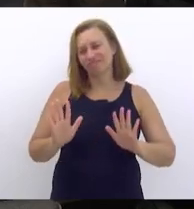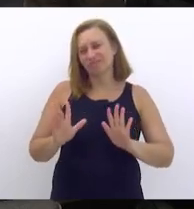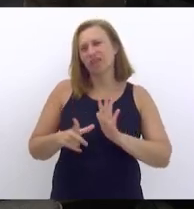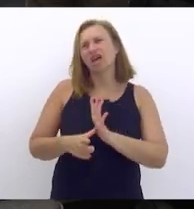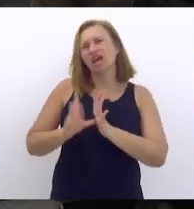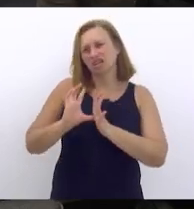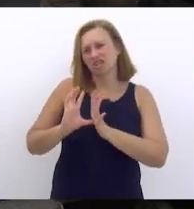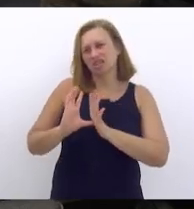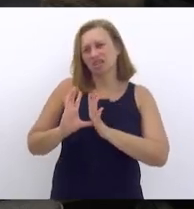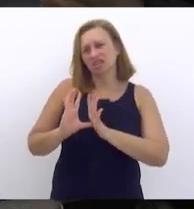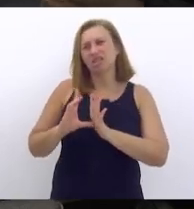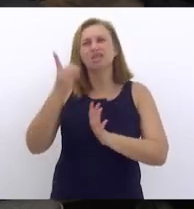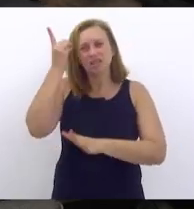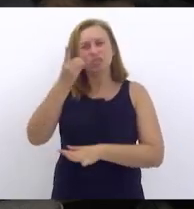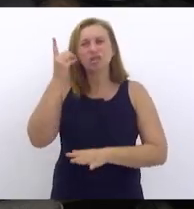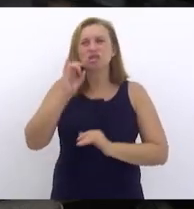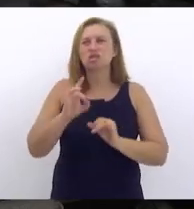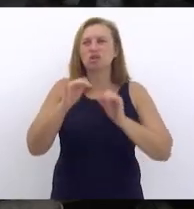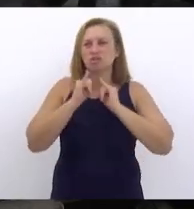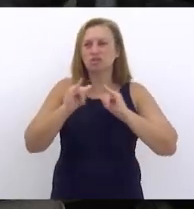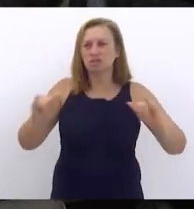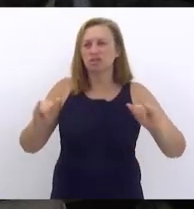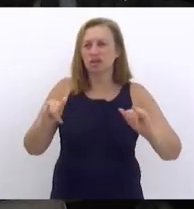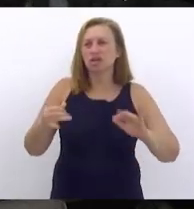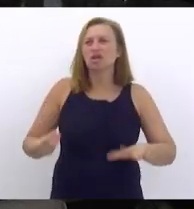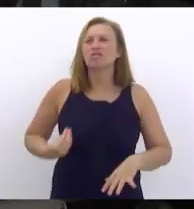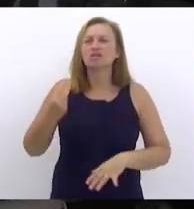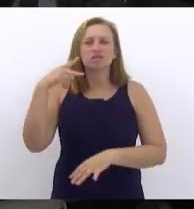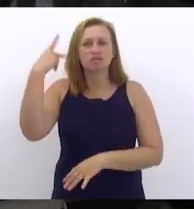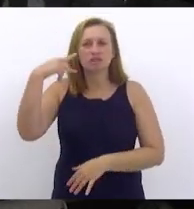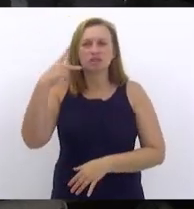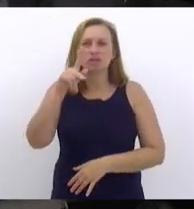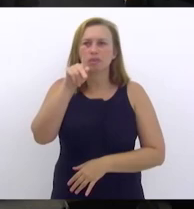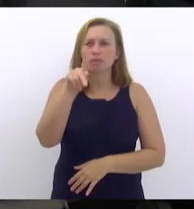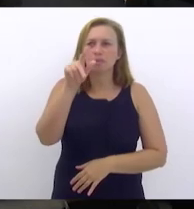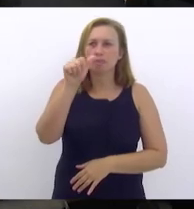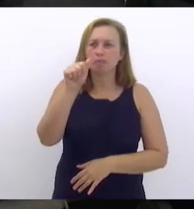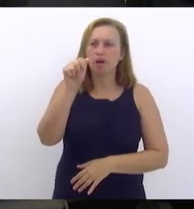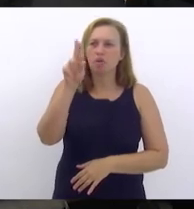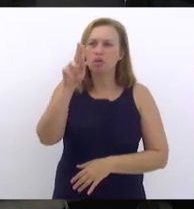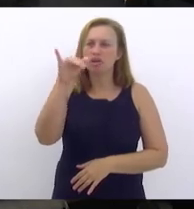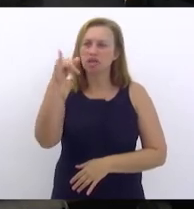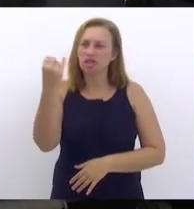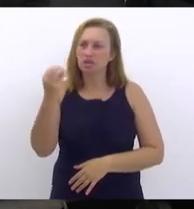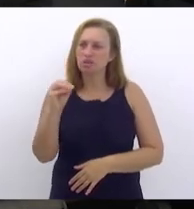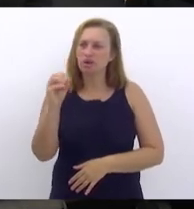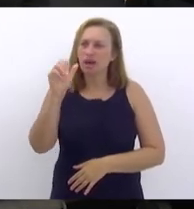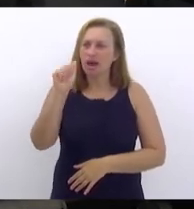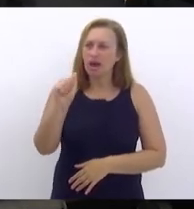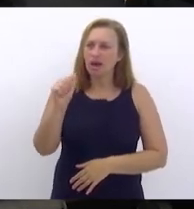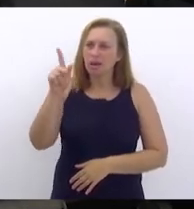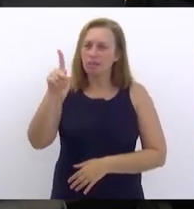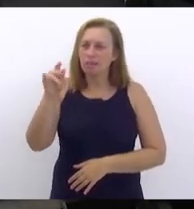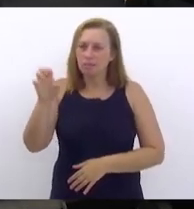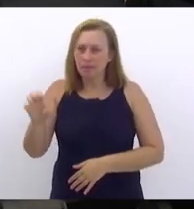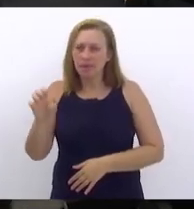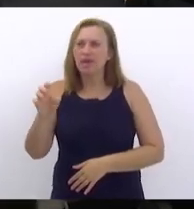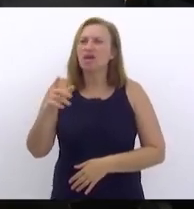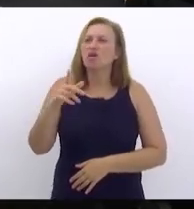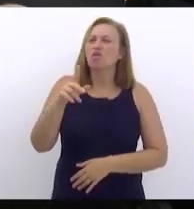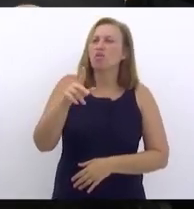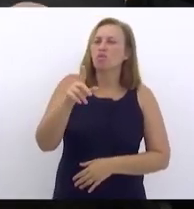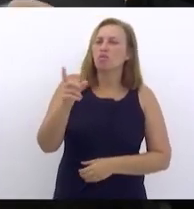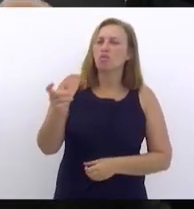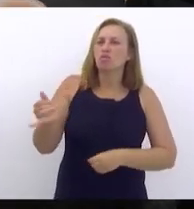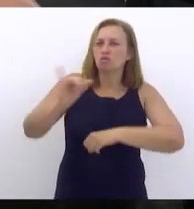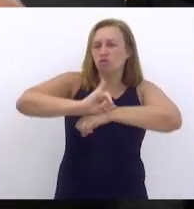Antes, porém, deputada, só anunciar a presença do vereador Paulinho AP, de Volta Redonda. Seja muito bem-vindo,